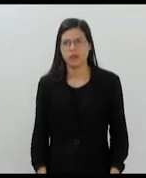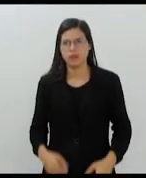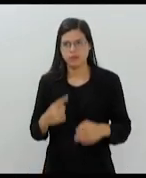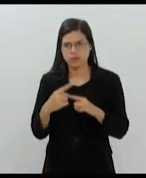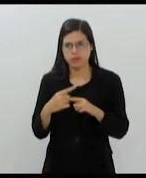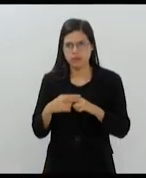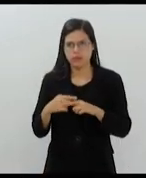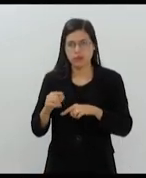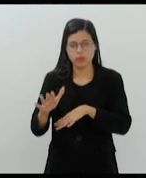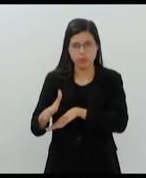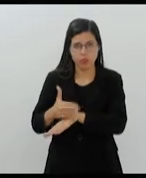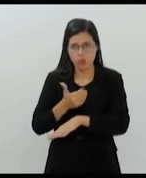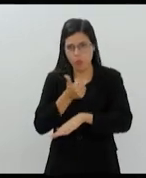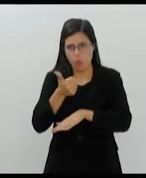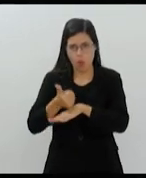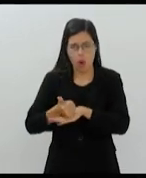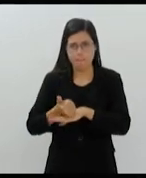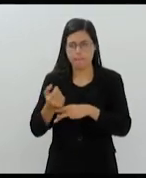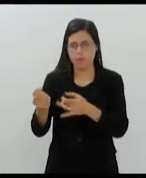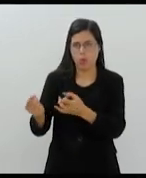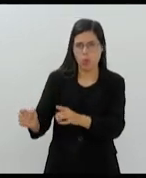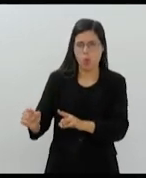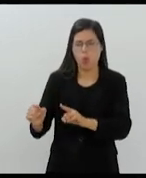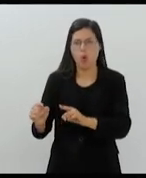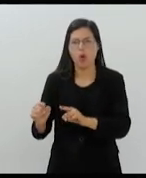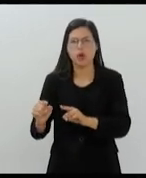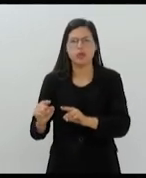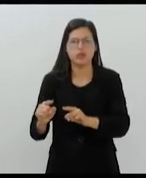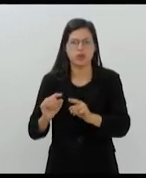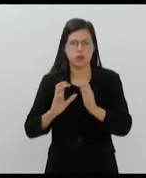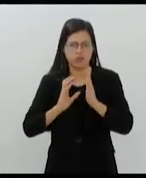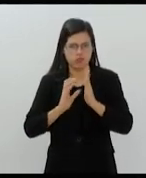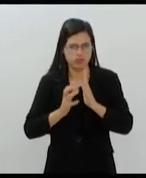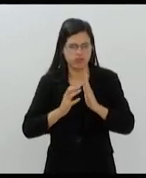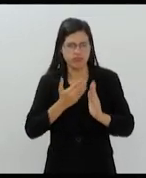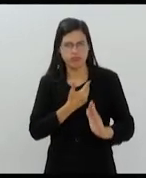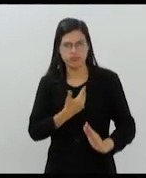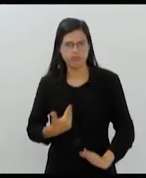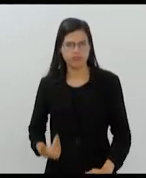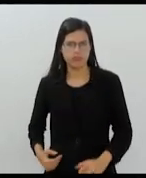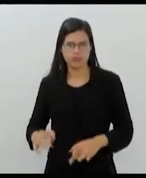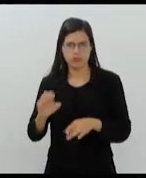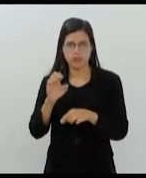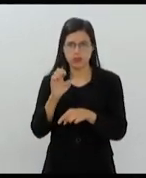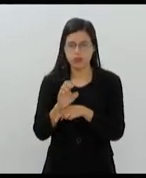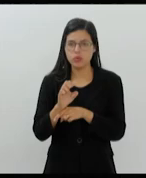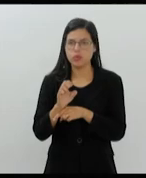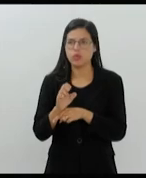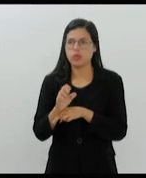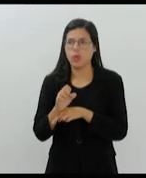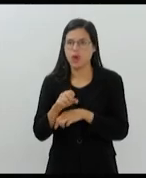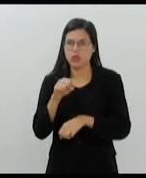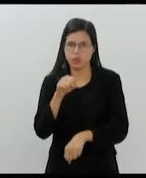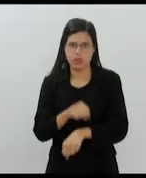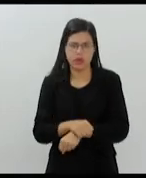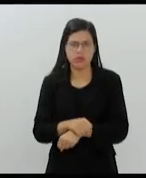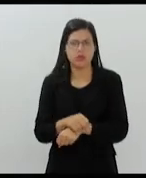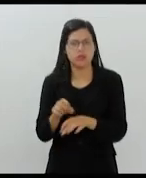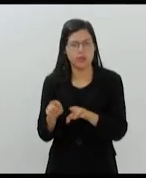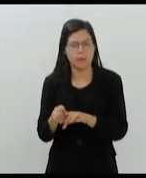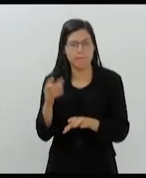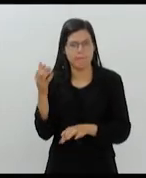golpe contra os servidores públicos estaduais inativos e